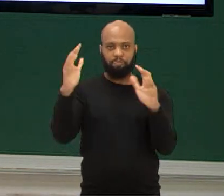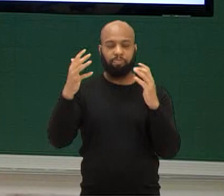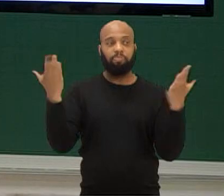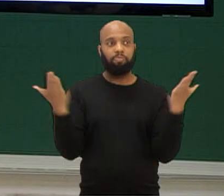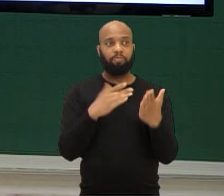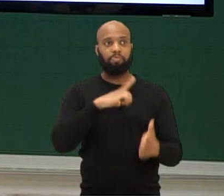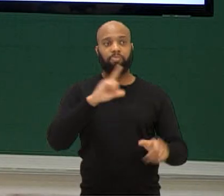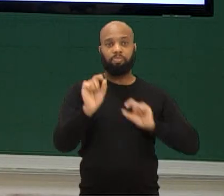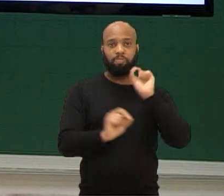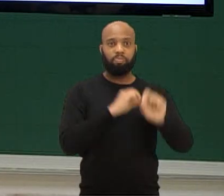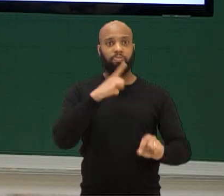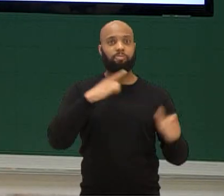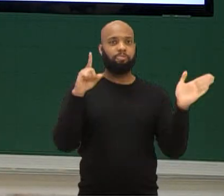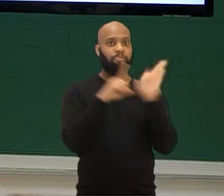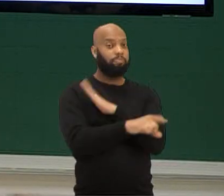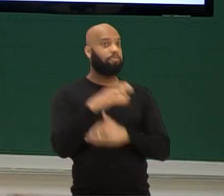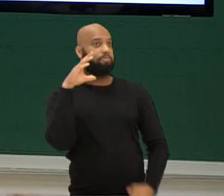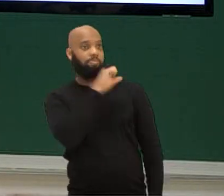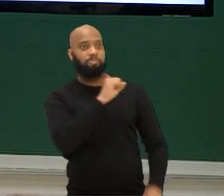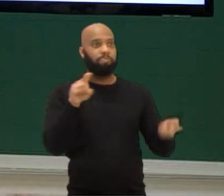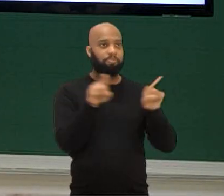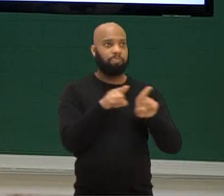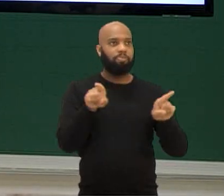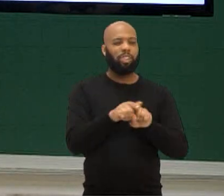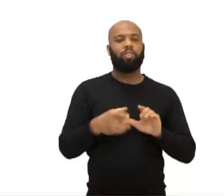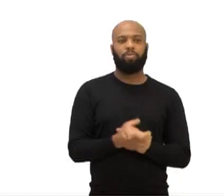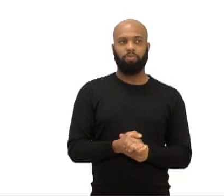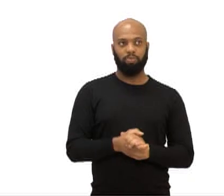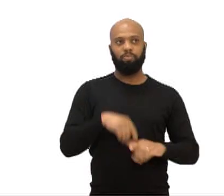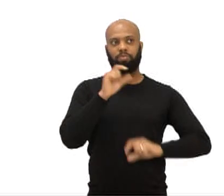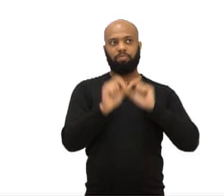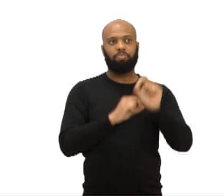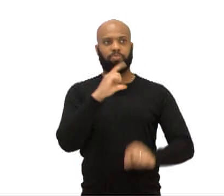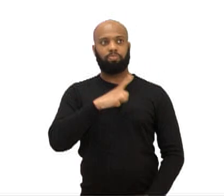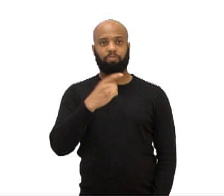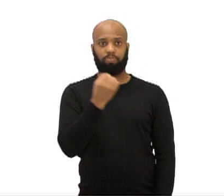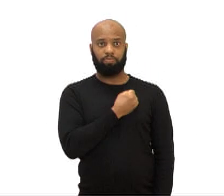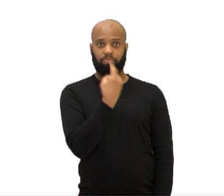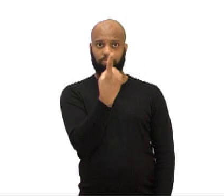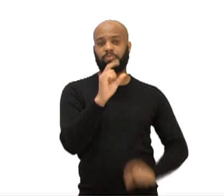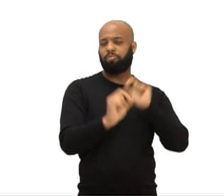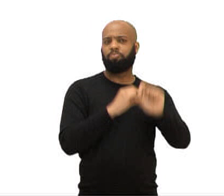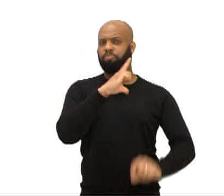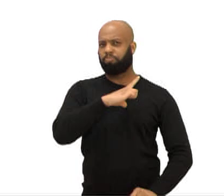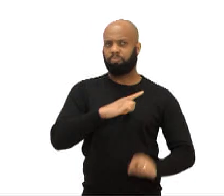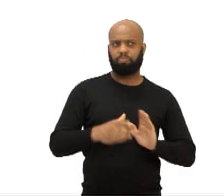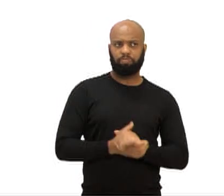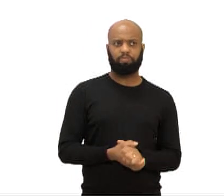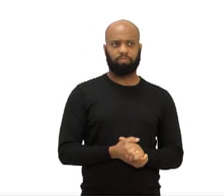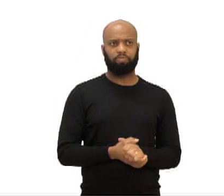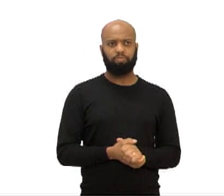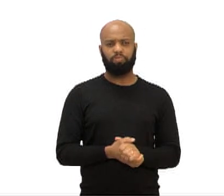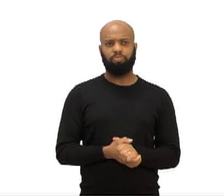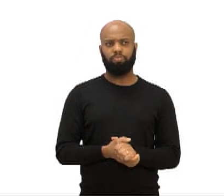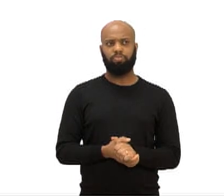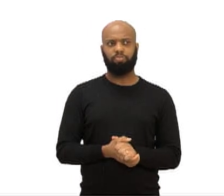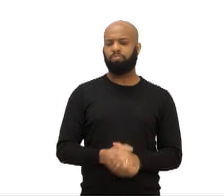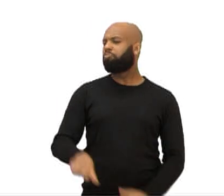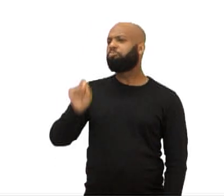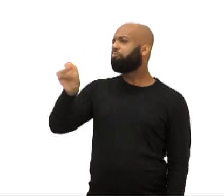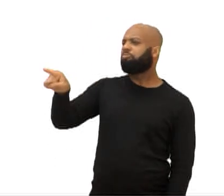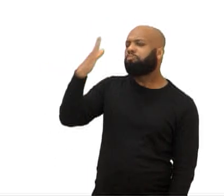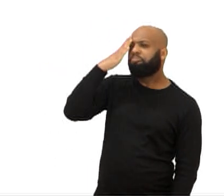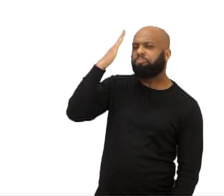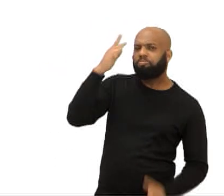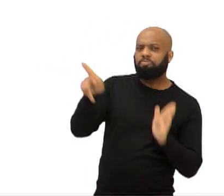Vamos lá ao nosso quiz, né? Lembrando que a número 1 fala o seguinte, que sabes de Frida Kahlo? Então, a gente